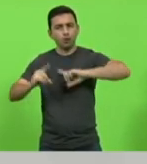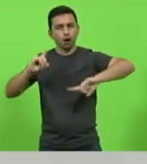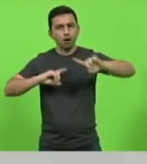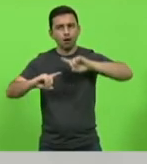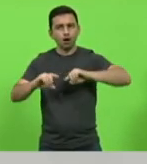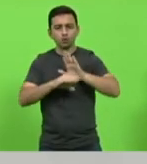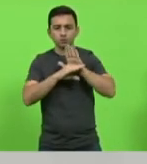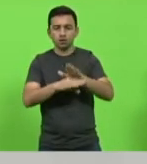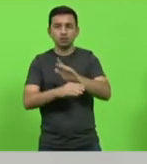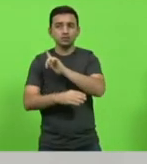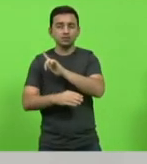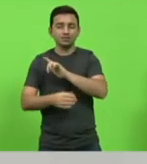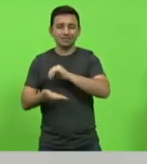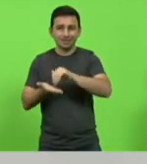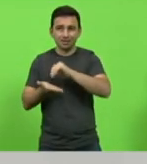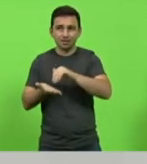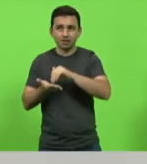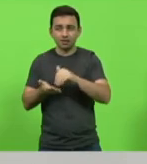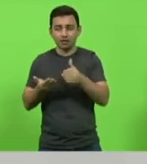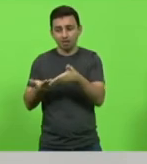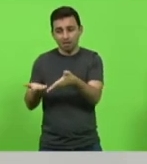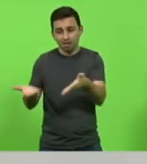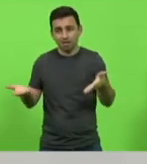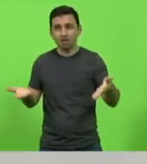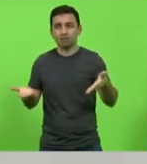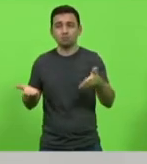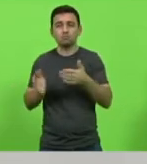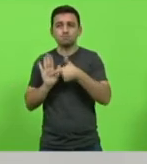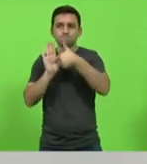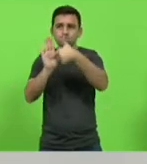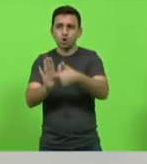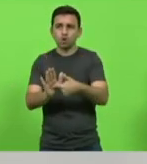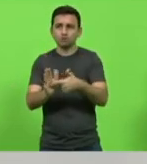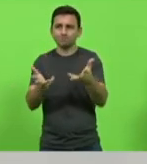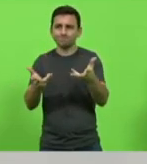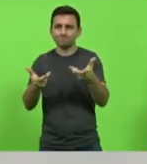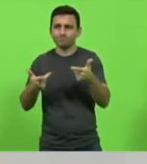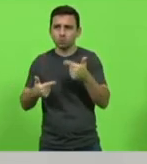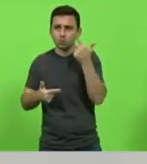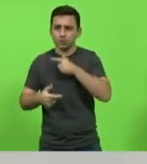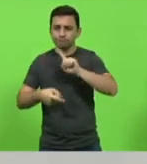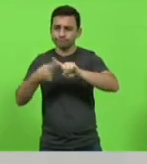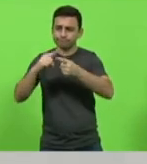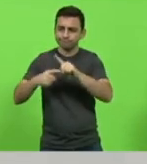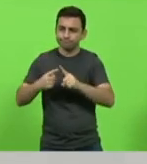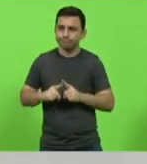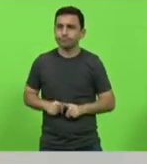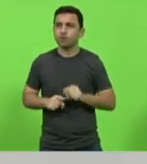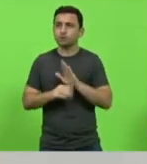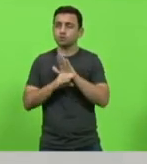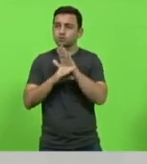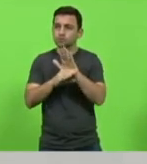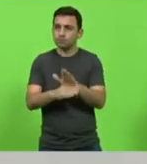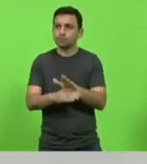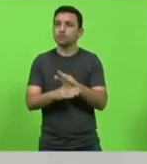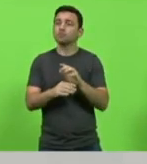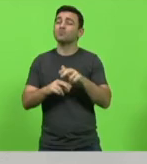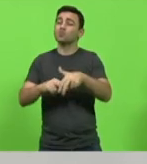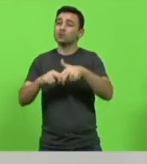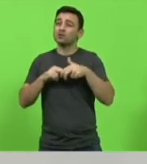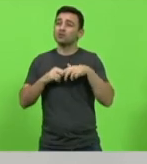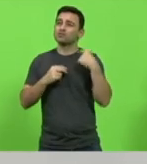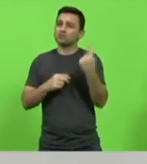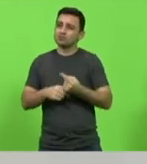mostrem resultado eficiência e E é isso que a gente faz essa